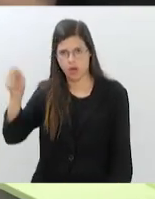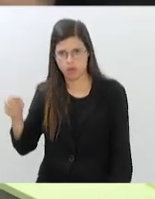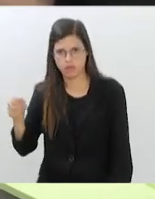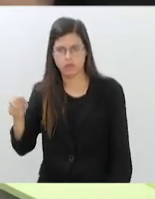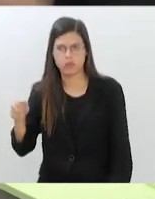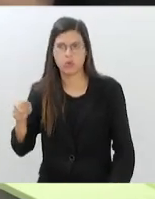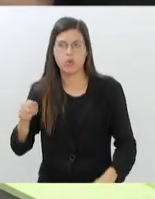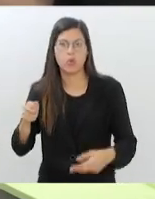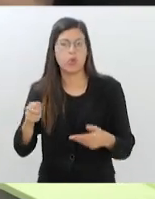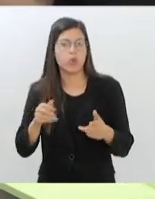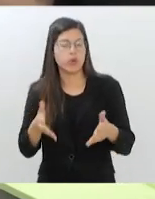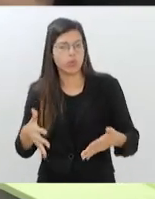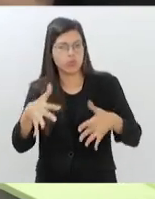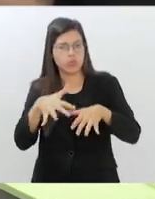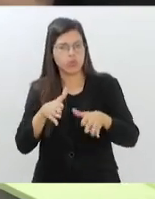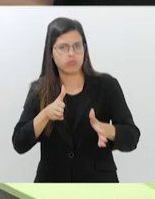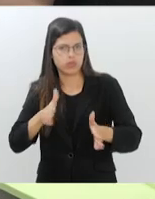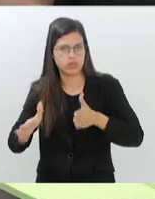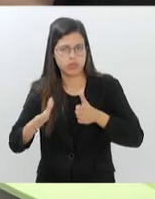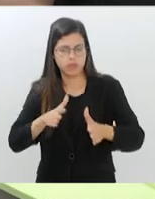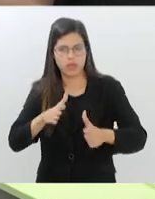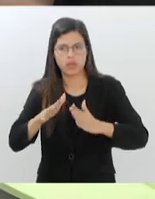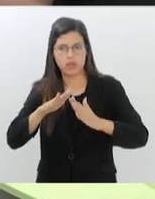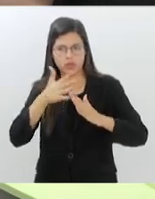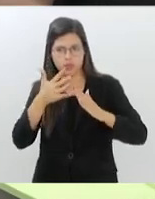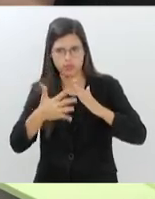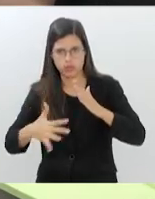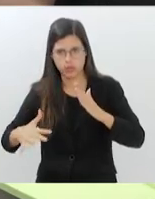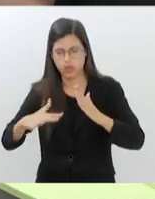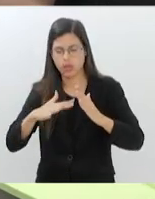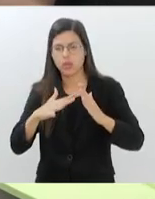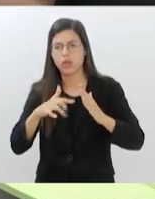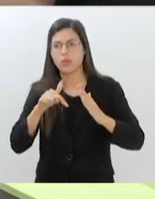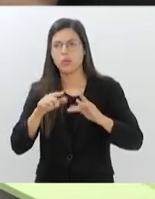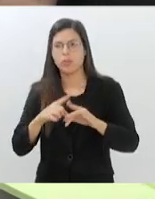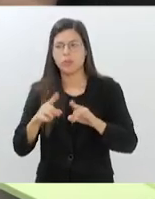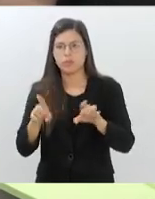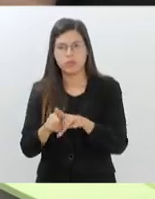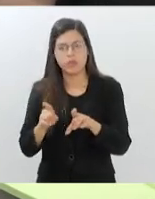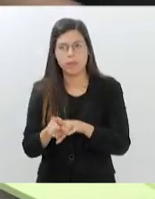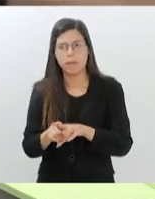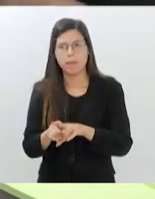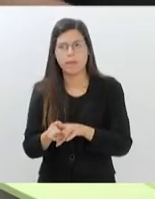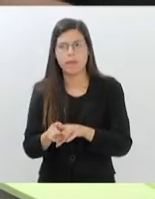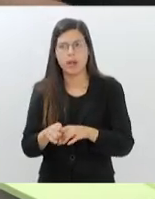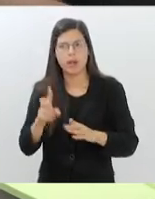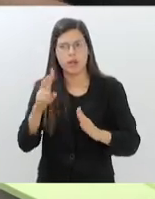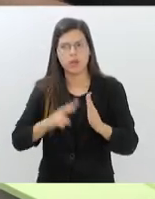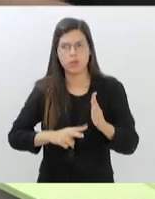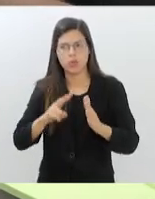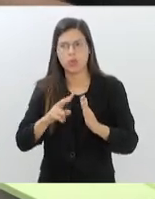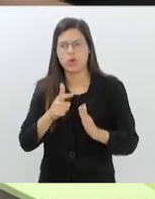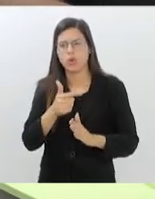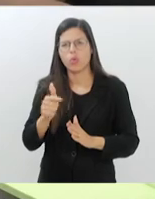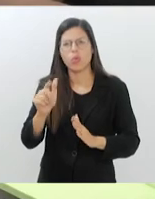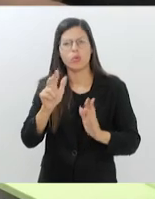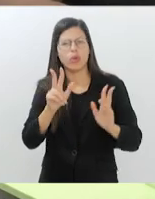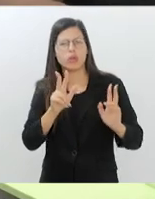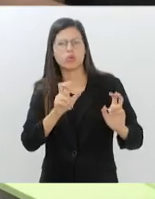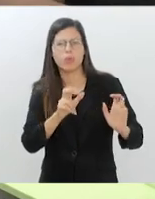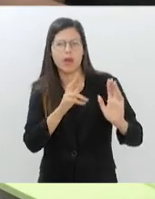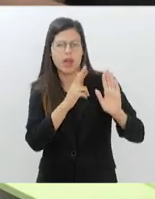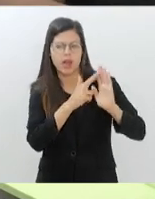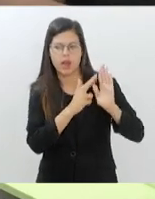terreiros dessas regiões mas não só física também leitura e um outro era o decálogo das oferendas que